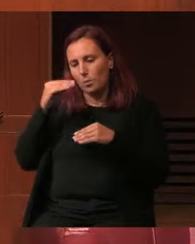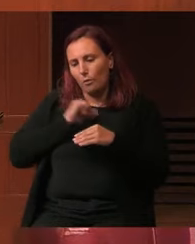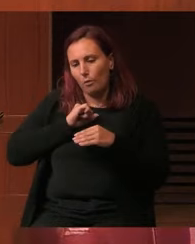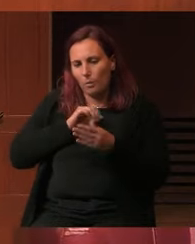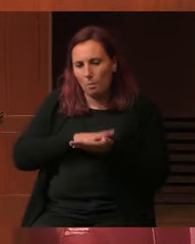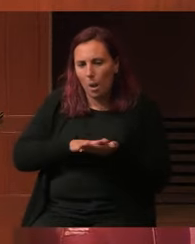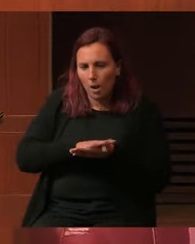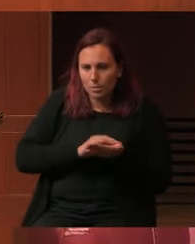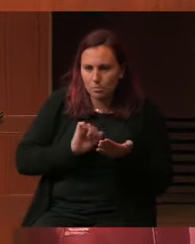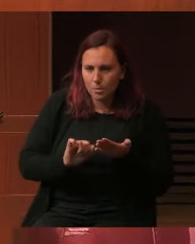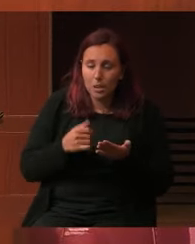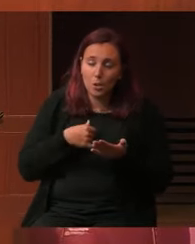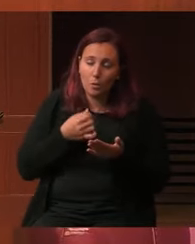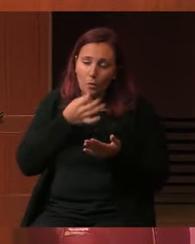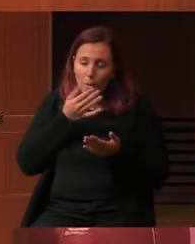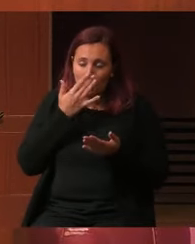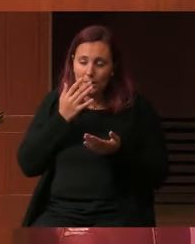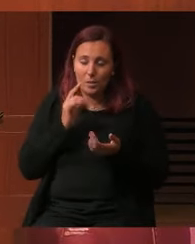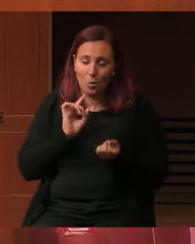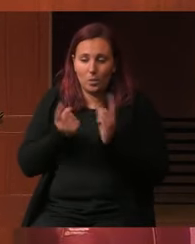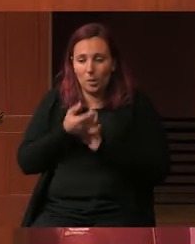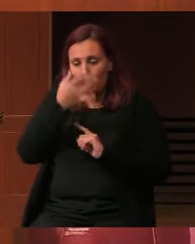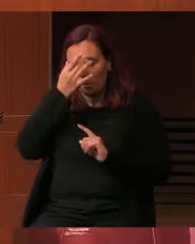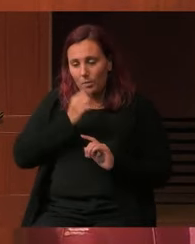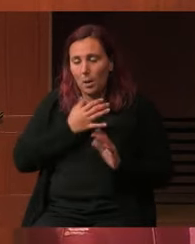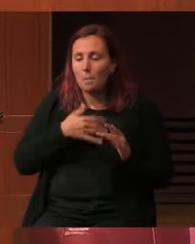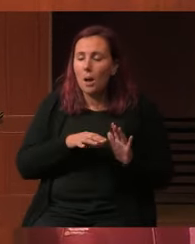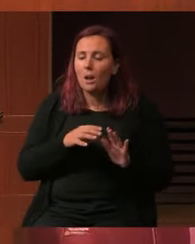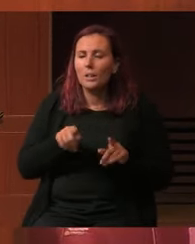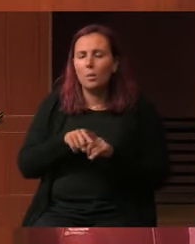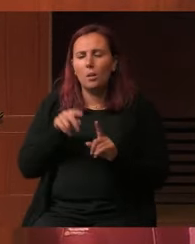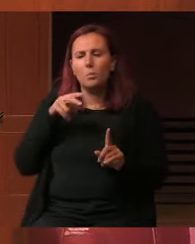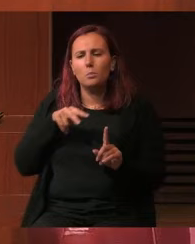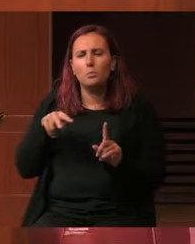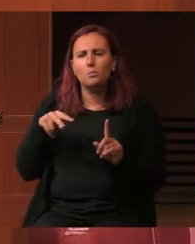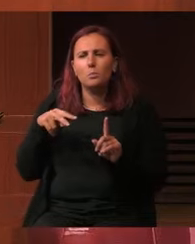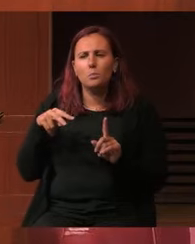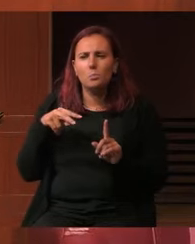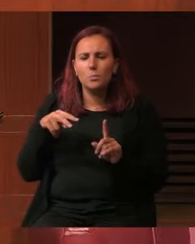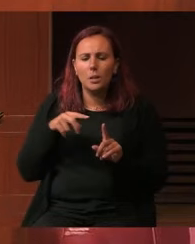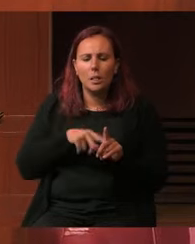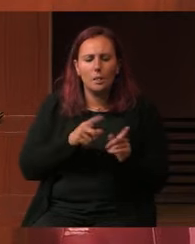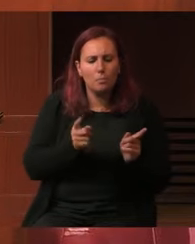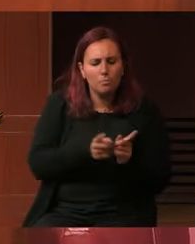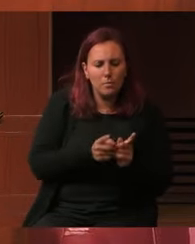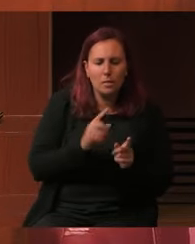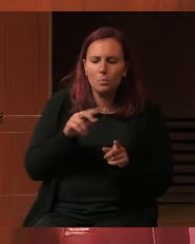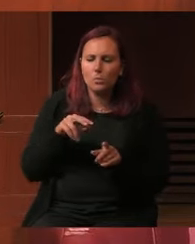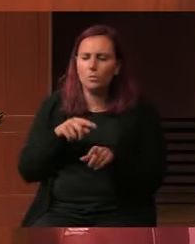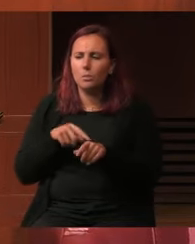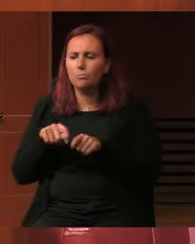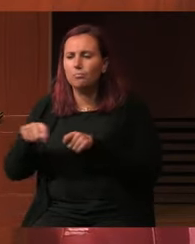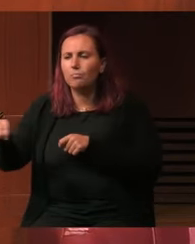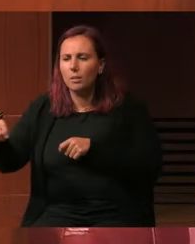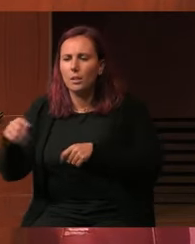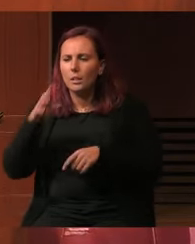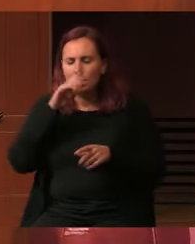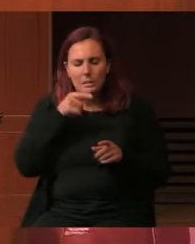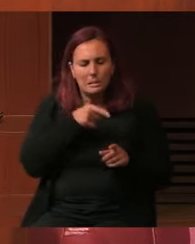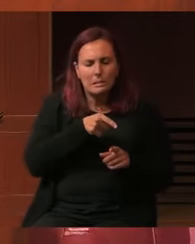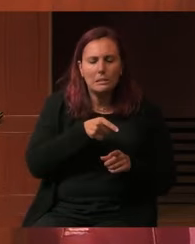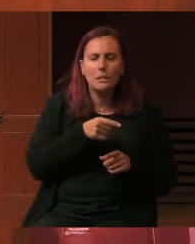eu de certa forma, contra mim falo. Mas eu acho que é uma visão, mais uma vez, ao curto prazo e ao longo prazo. Para curto prazo, nós sem